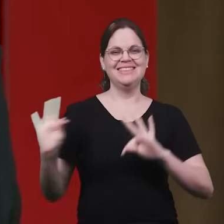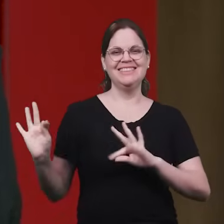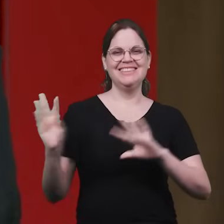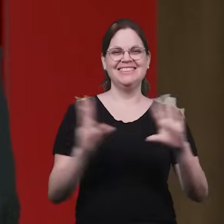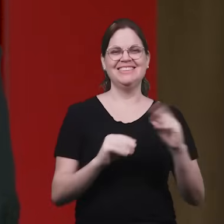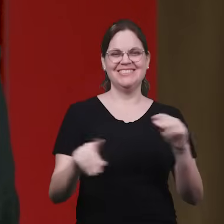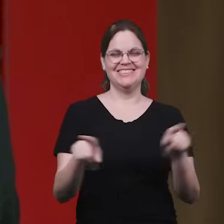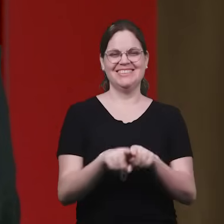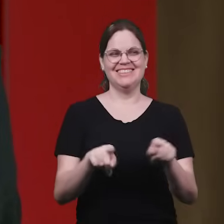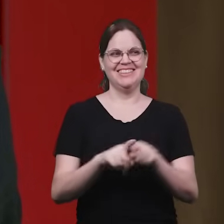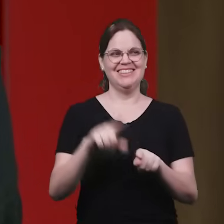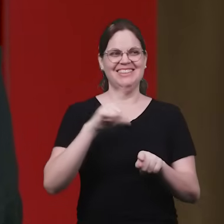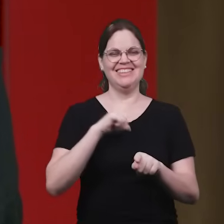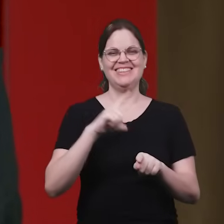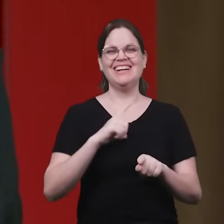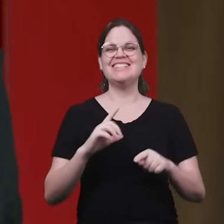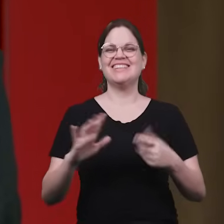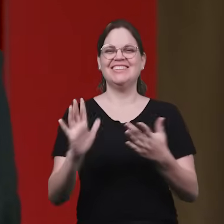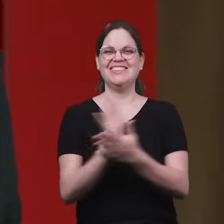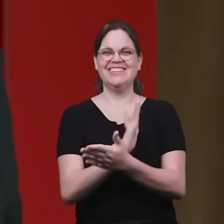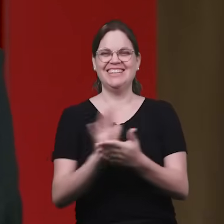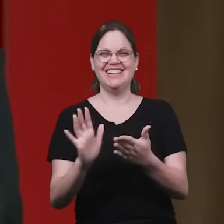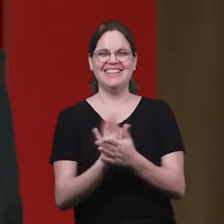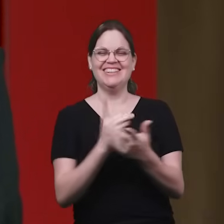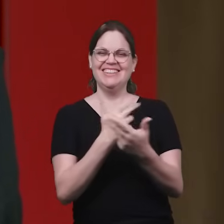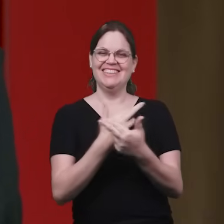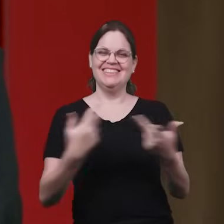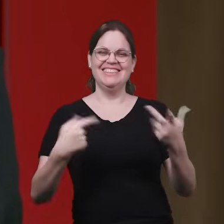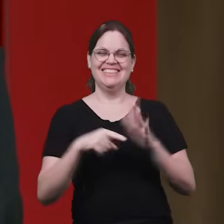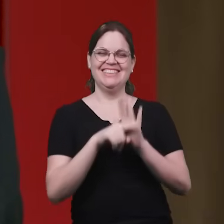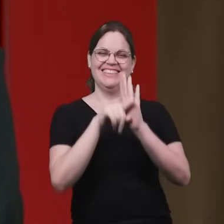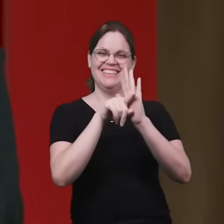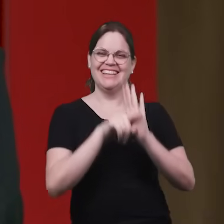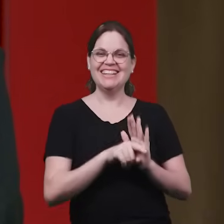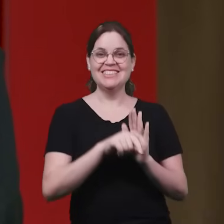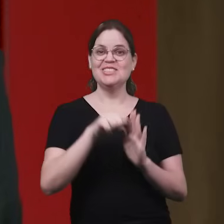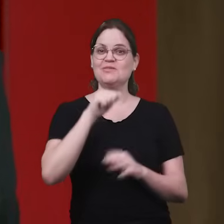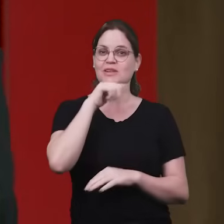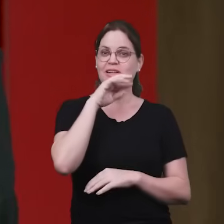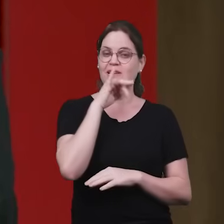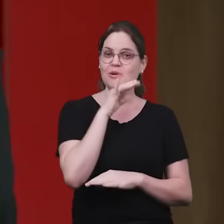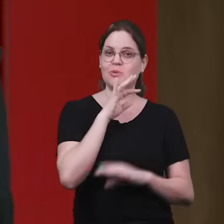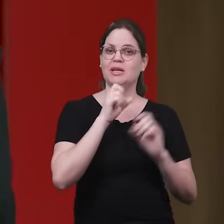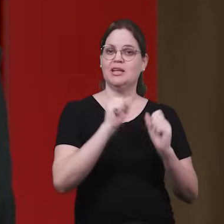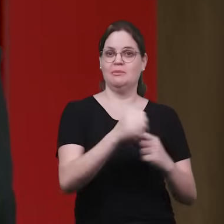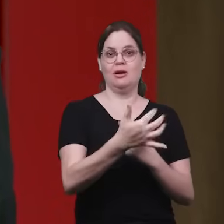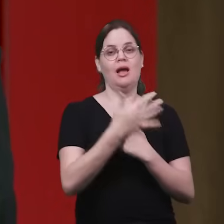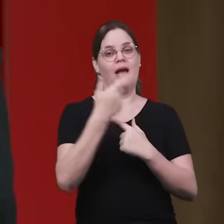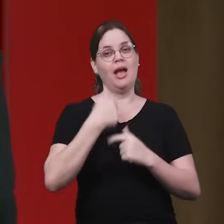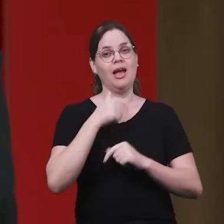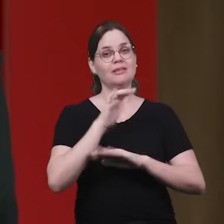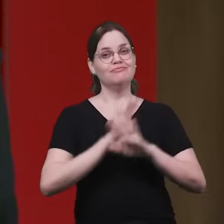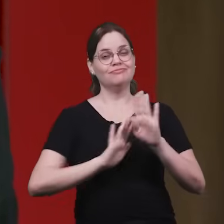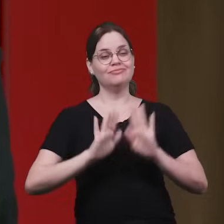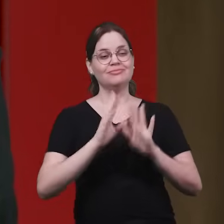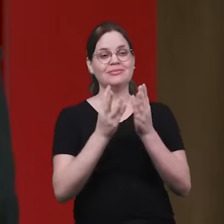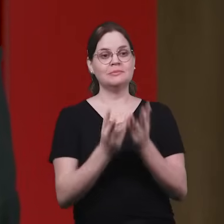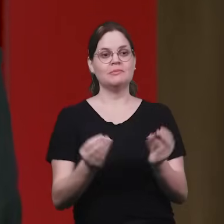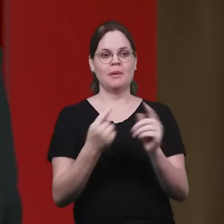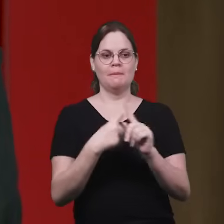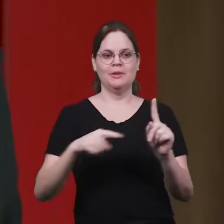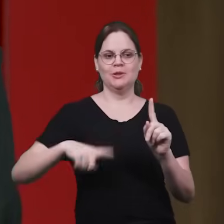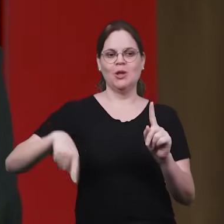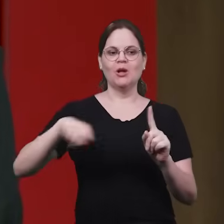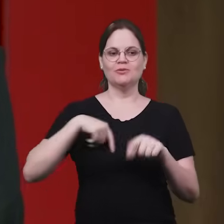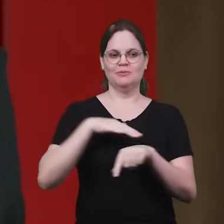mesmo armadilhas que nos envolvem, que nos manipulam. E esse é um tema até delicado, mas que nós queremos